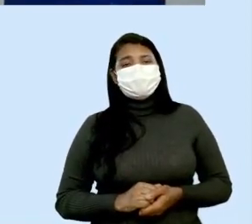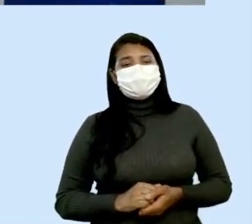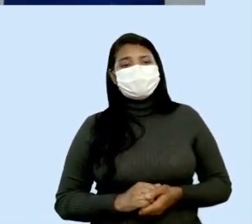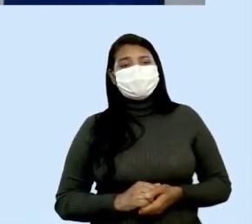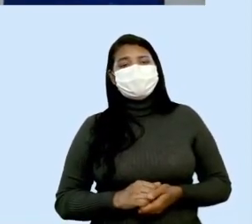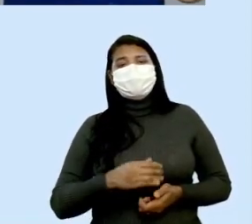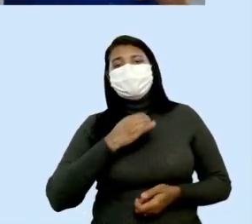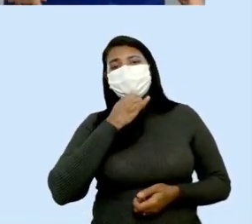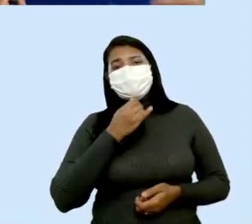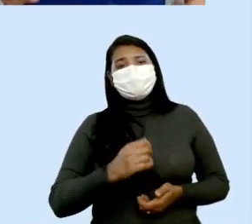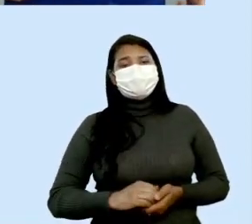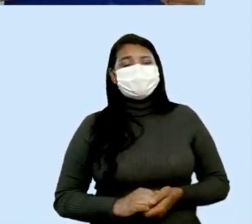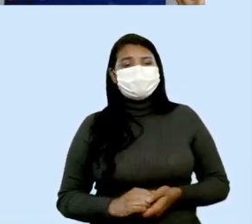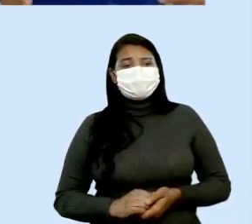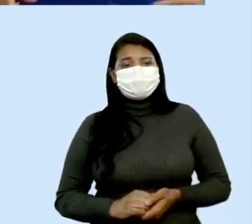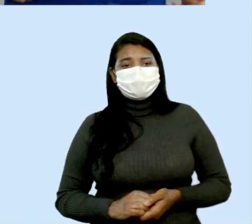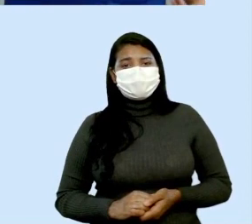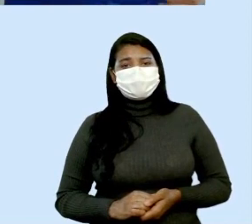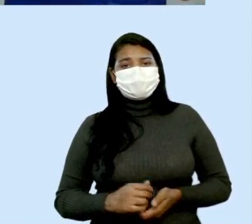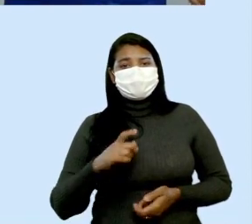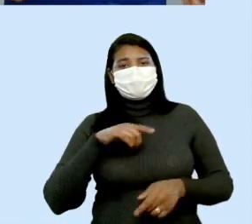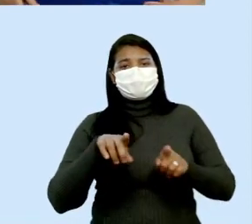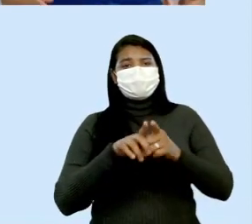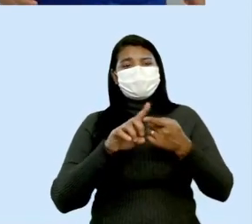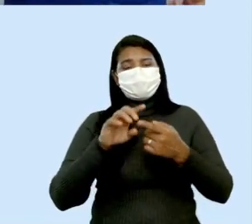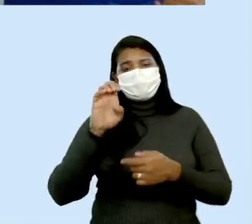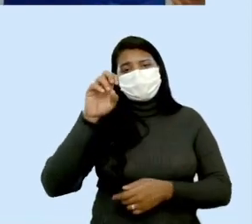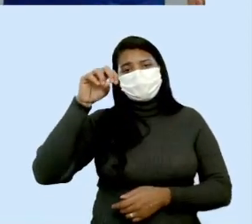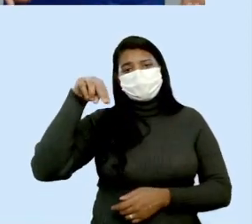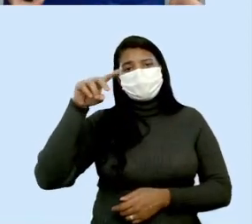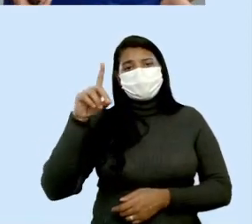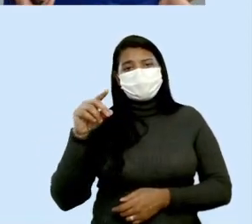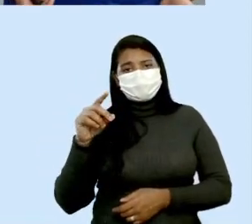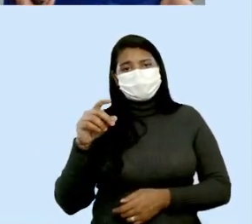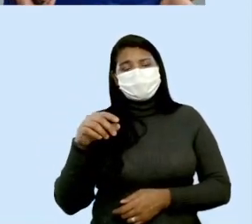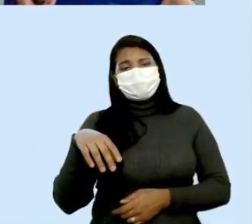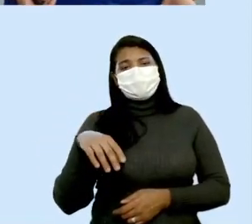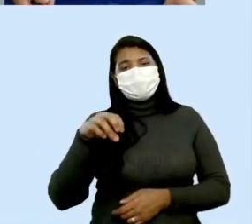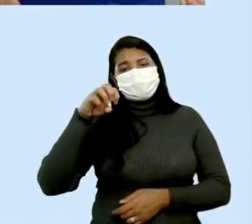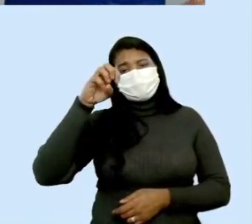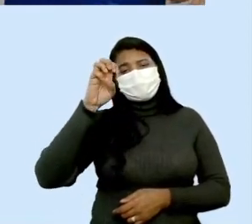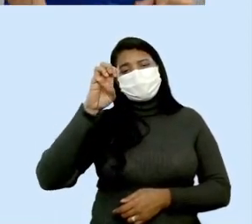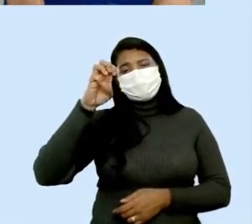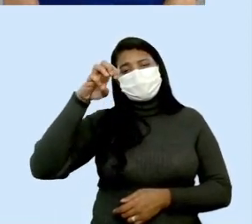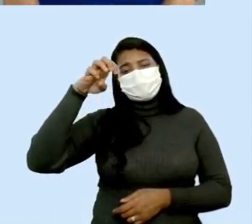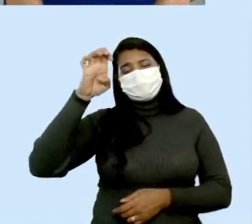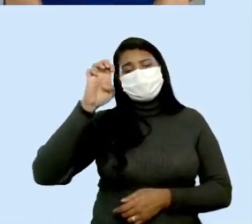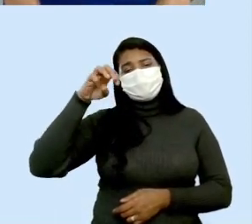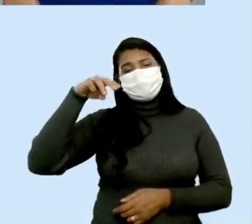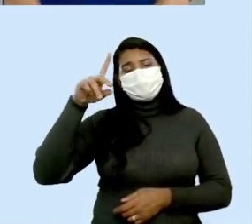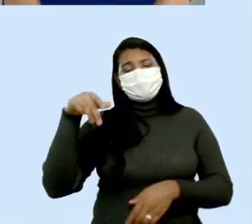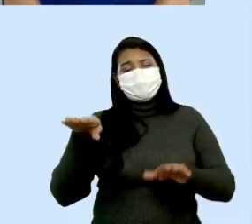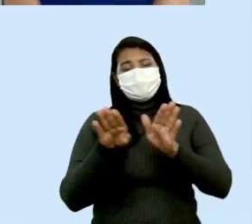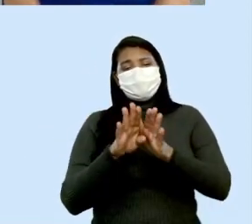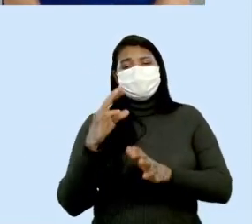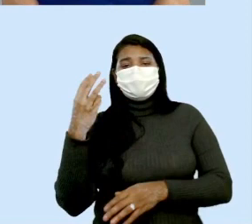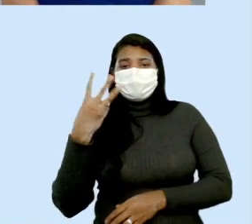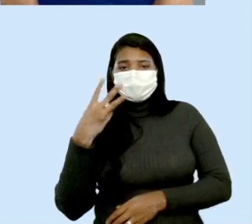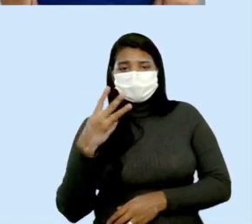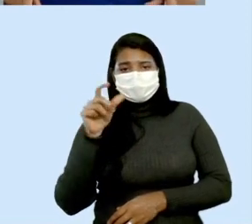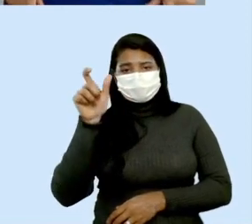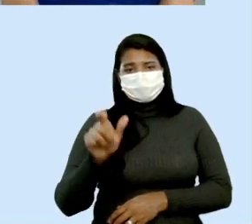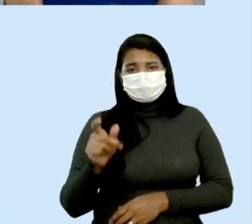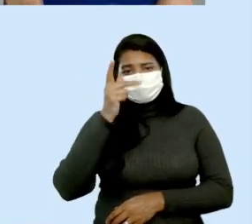e tem esse S ending aqui porque está sinalizando que ele está no simple present e está na terceira pessoa